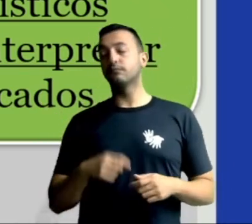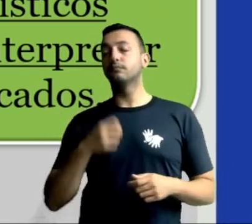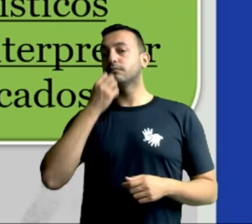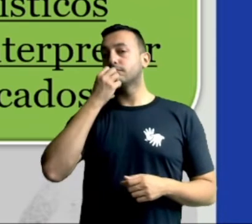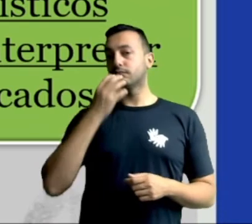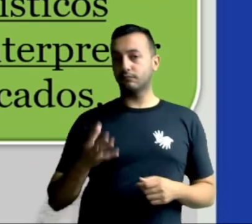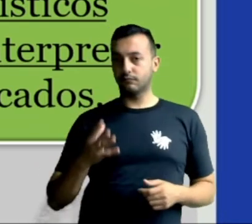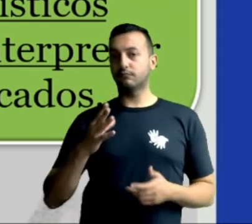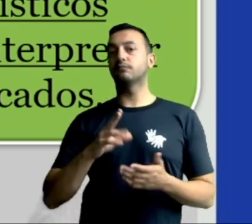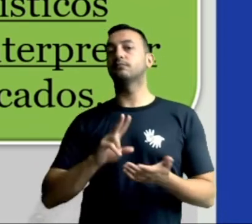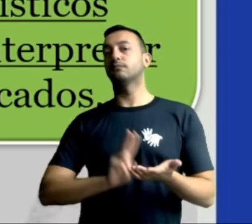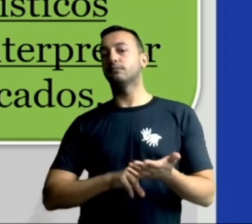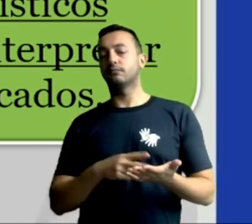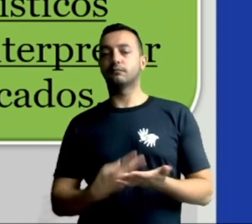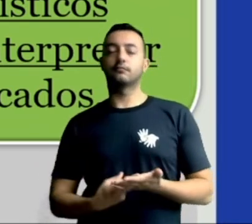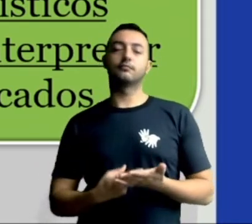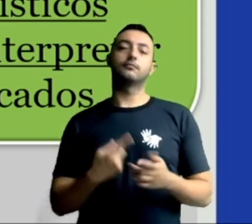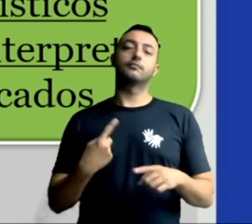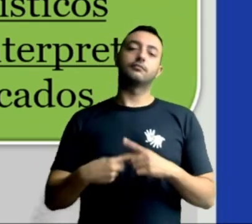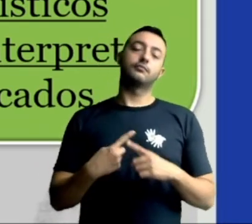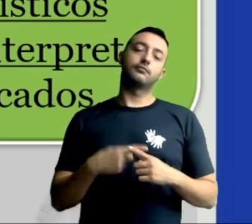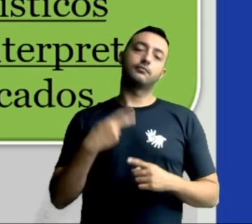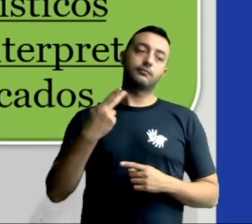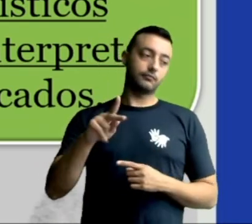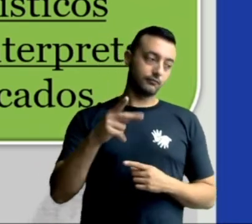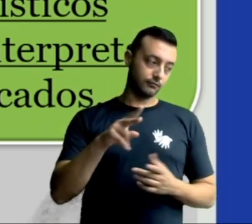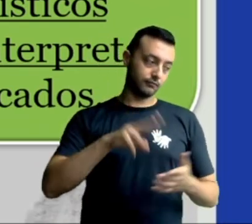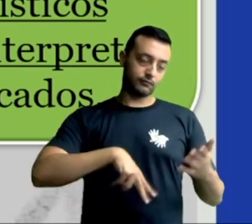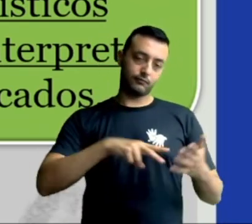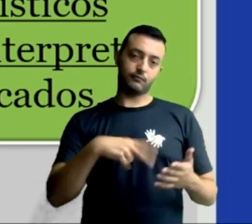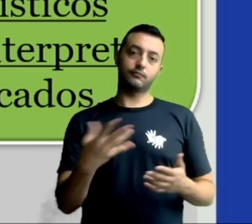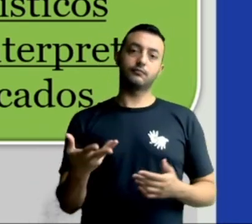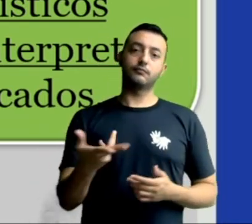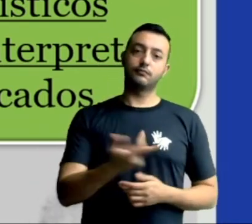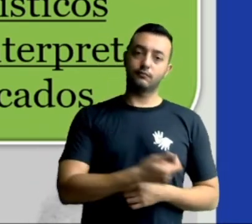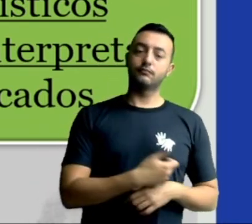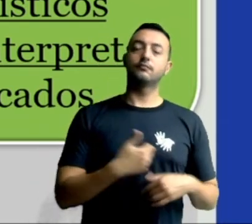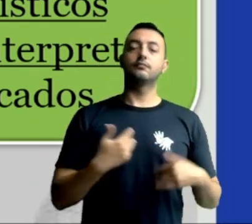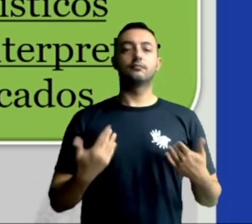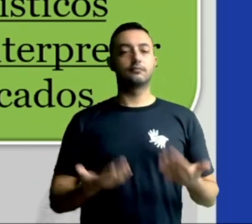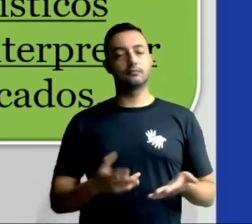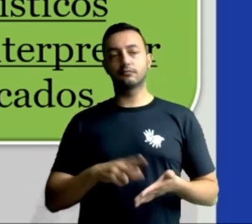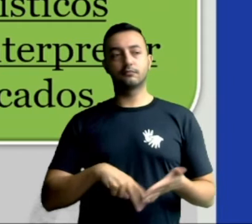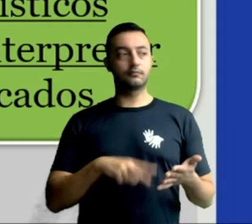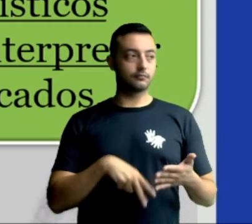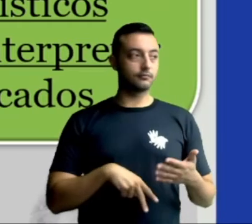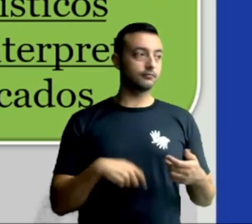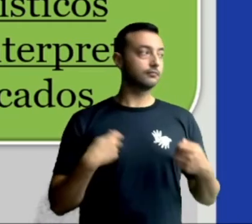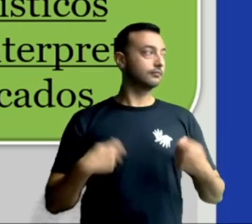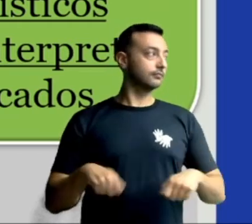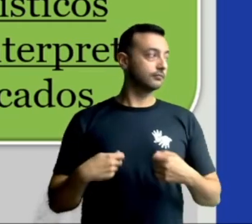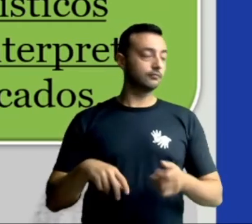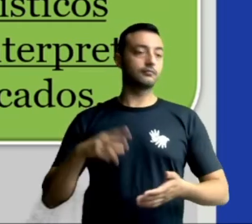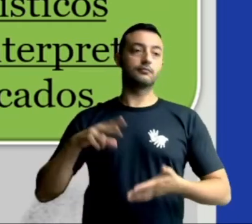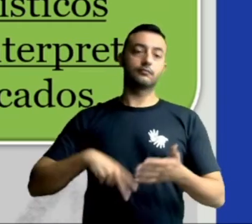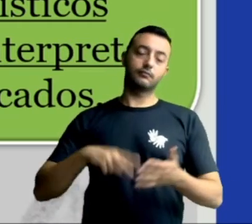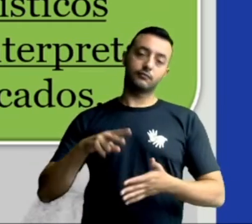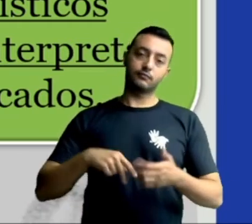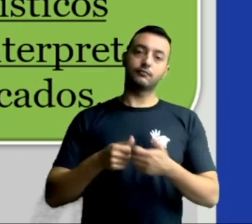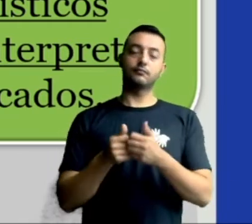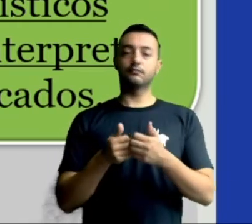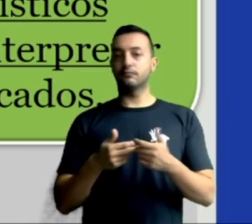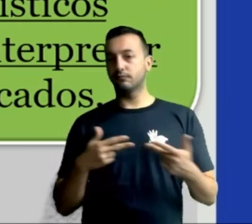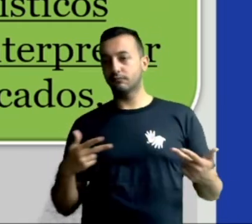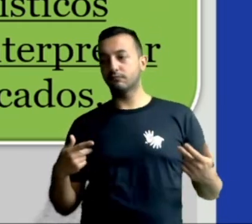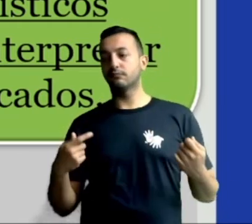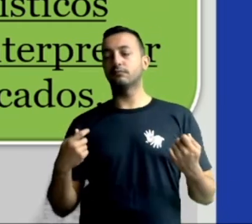boa interpretação, é porque a sua leitura foi maravilhosa. Então, quanto à leitura, não basta a gente ler ou decodificar